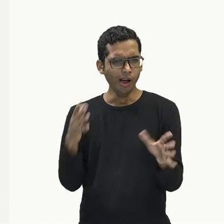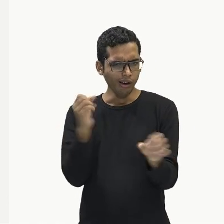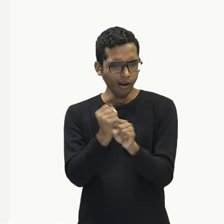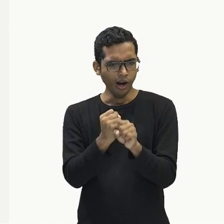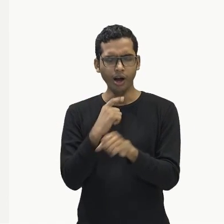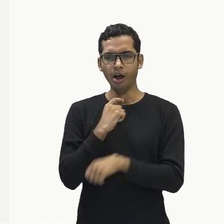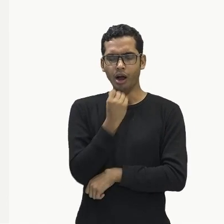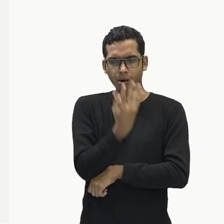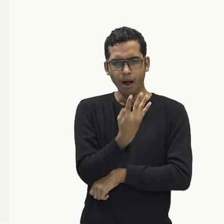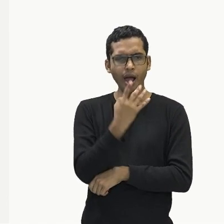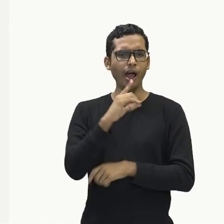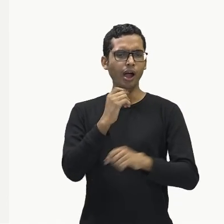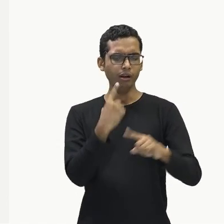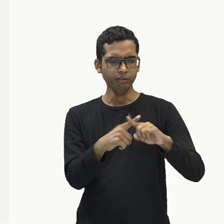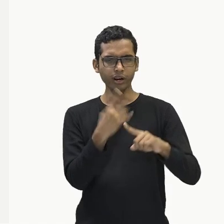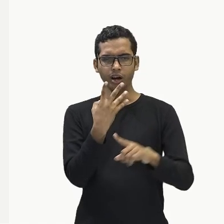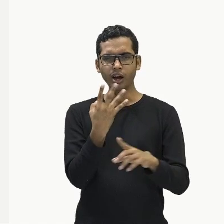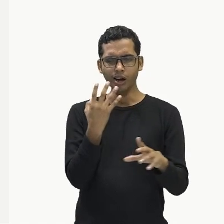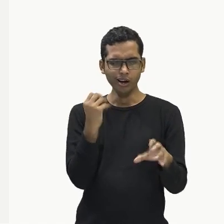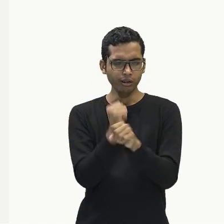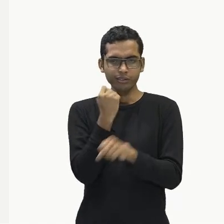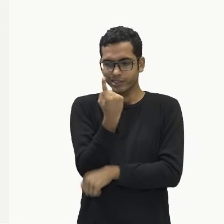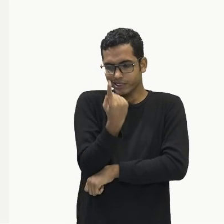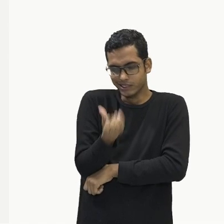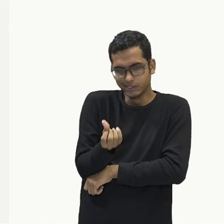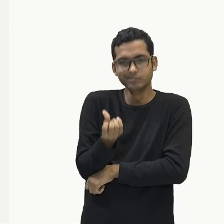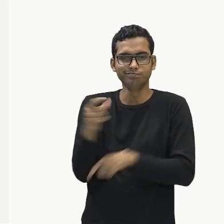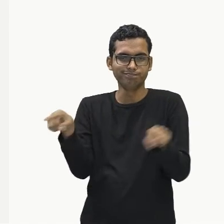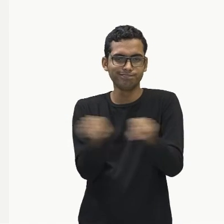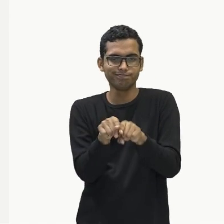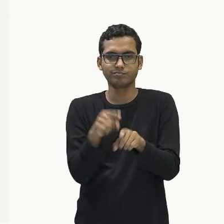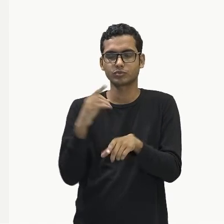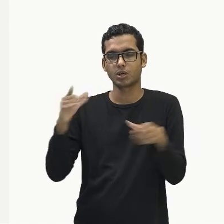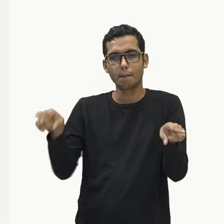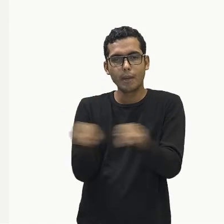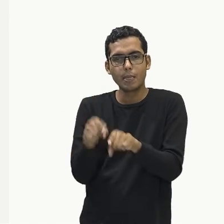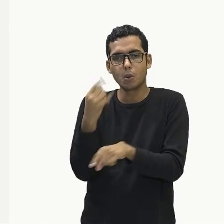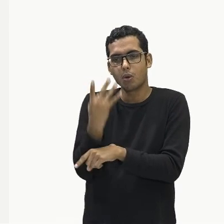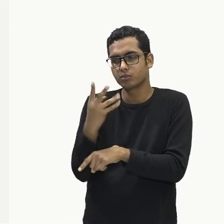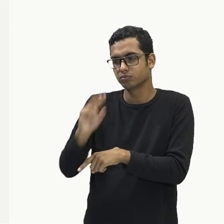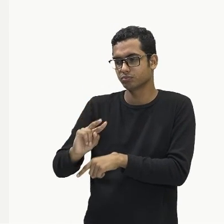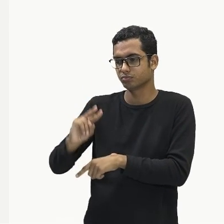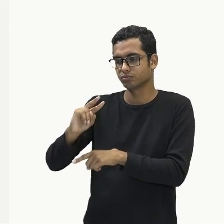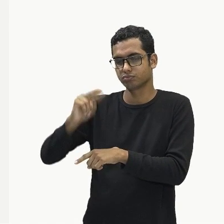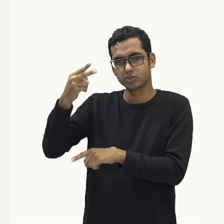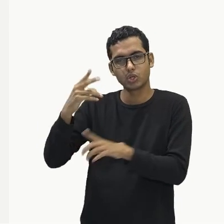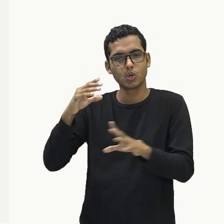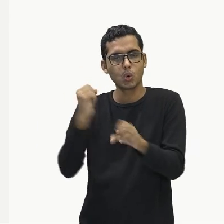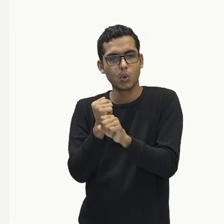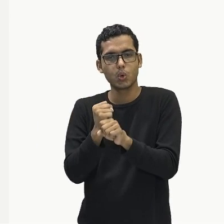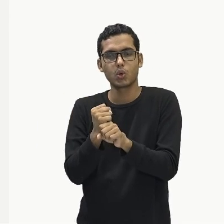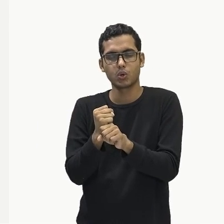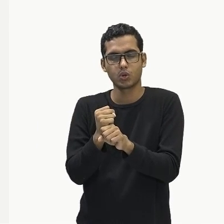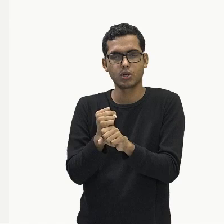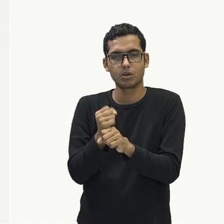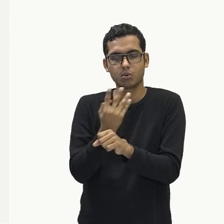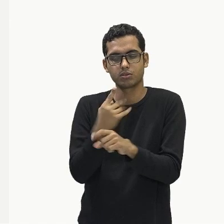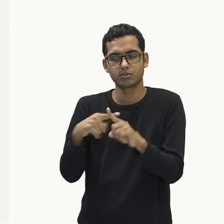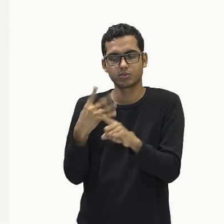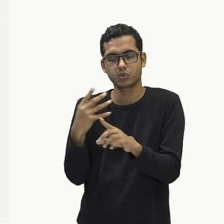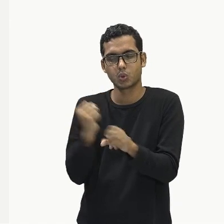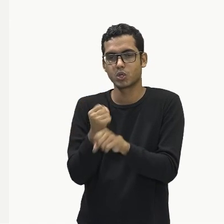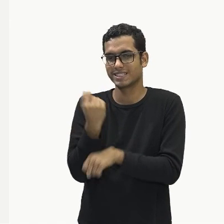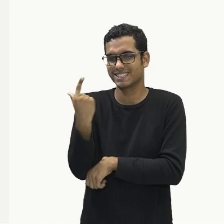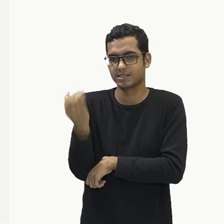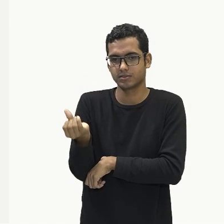4 vezes 4, 16, e 4 ao quadrado, 4 vezes 4, 16.